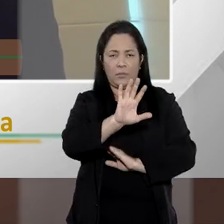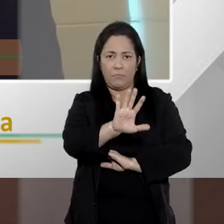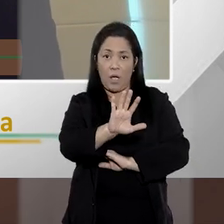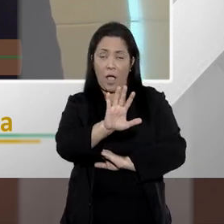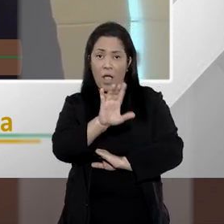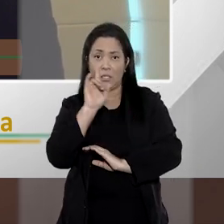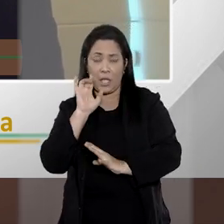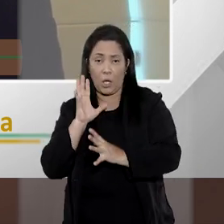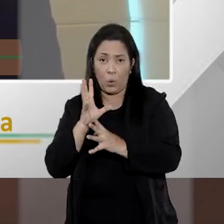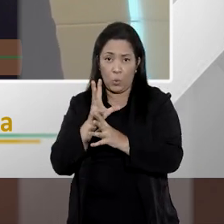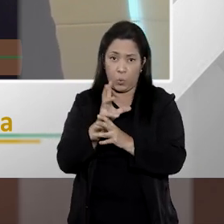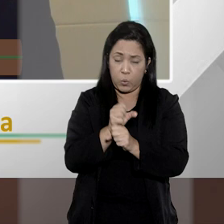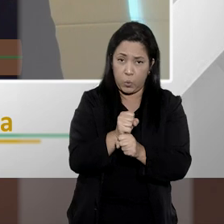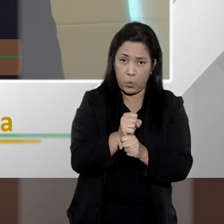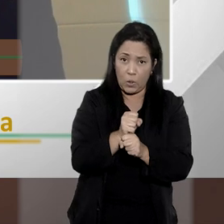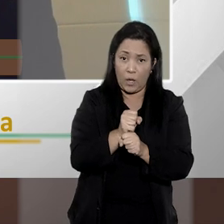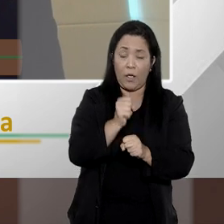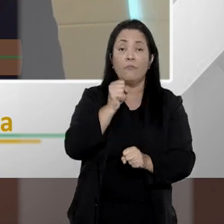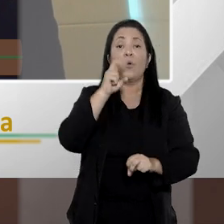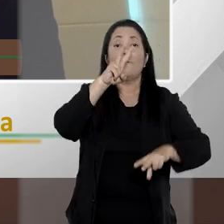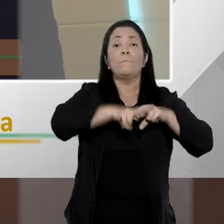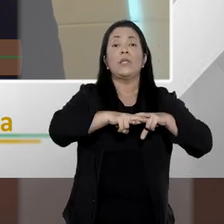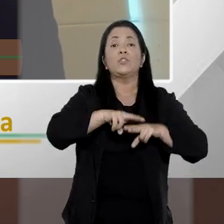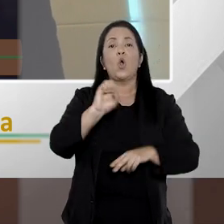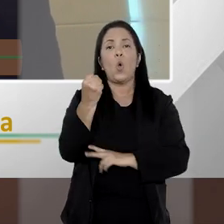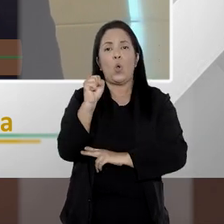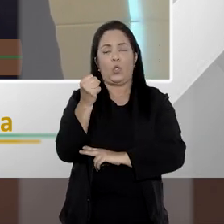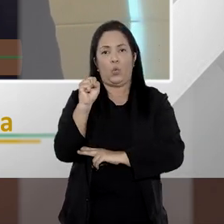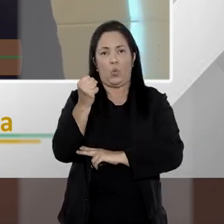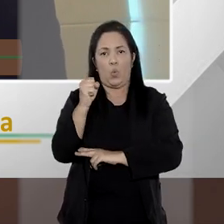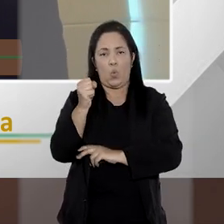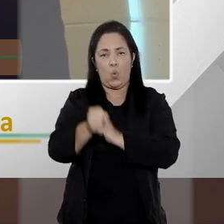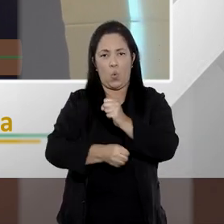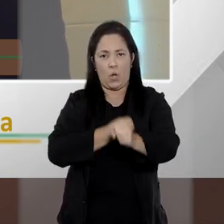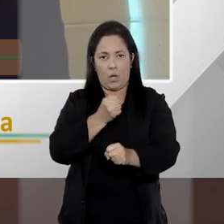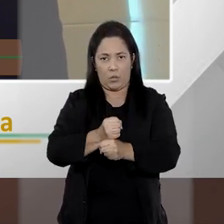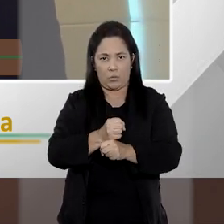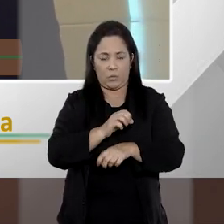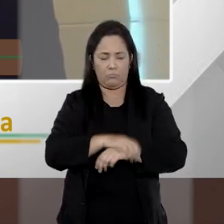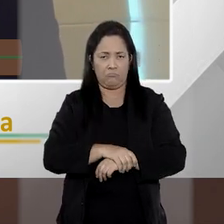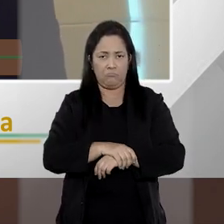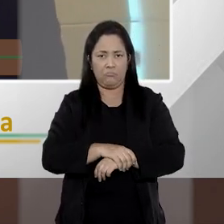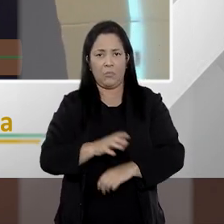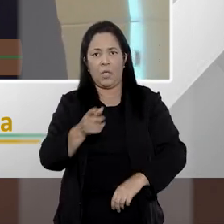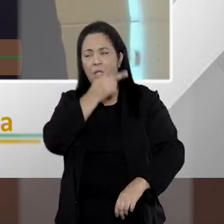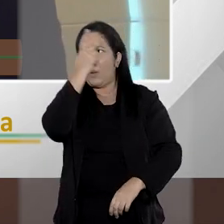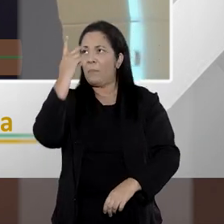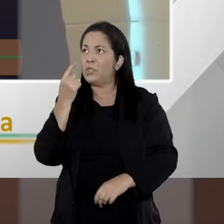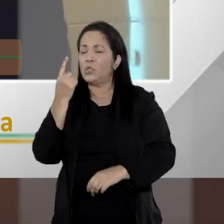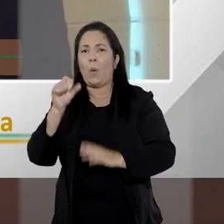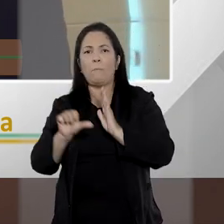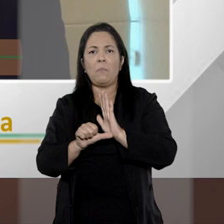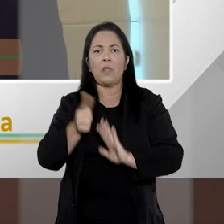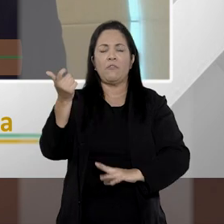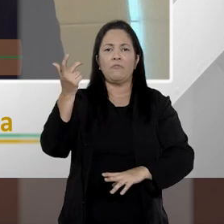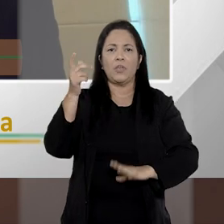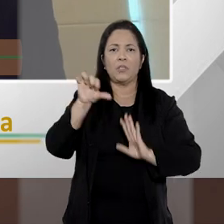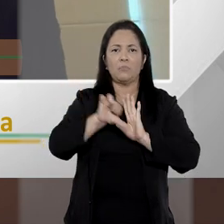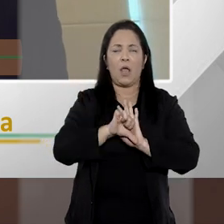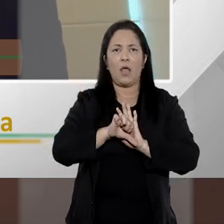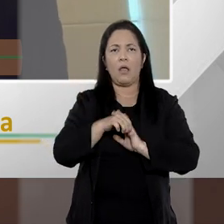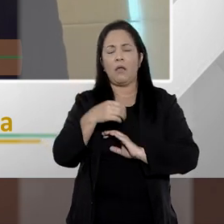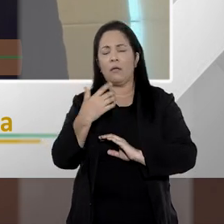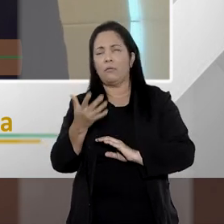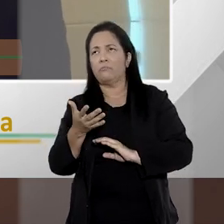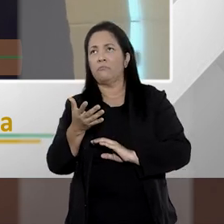o total da pena foi de 8 anos. Então, a pessoa primária, uma pena ali de 8 anos até 9, para facilitar o